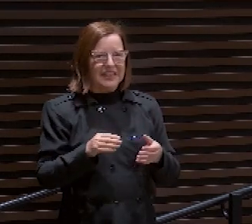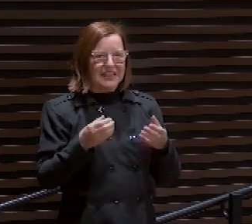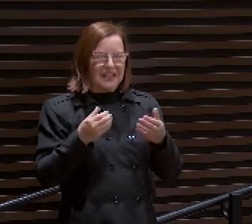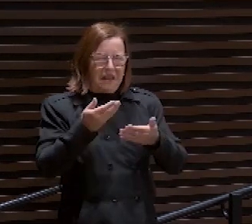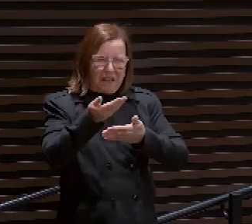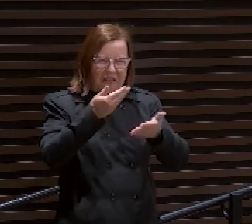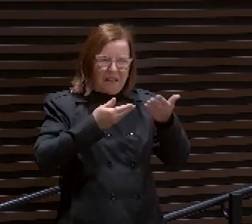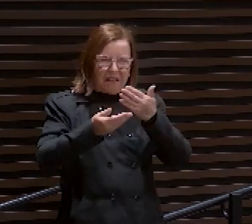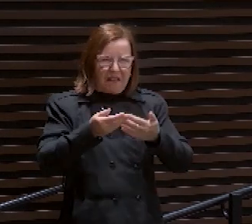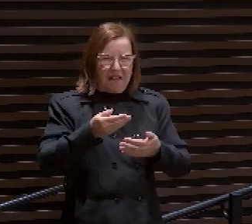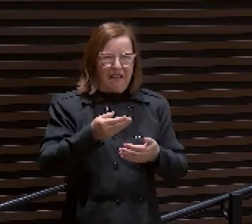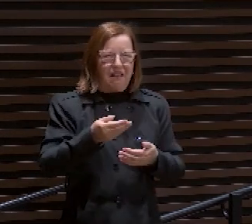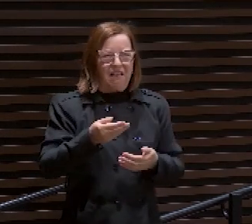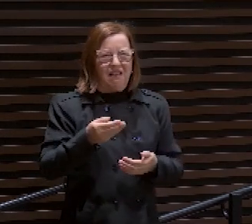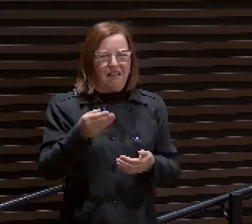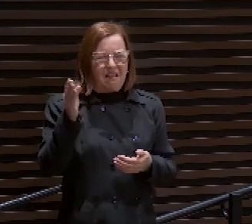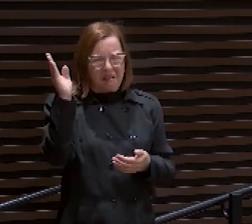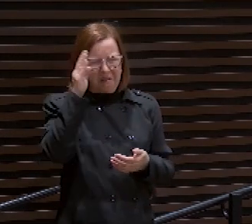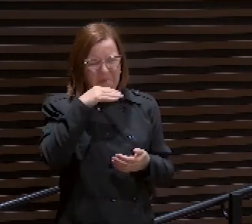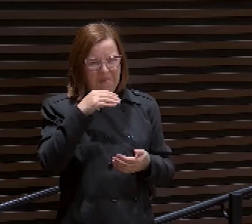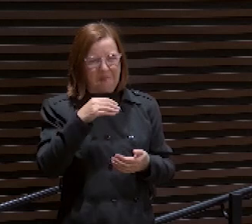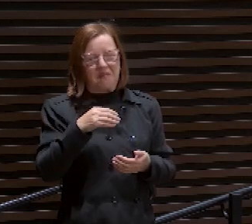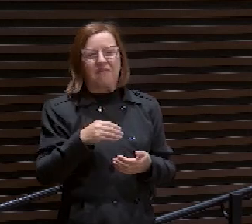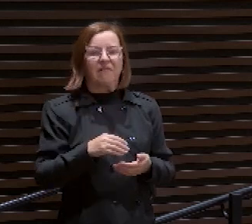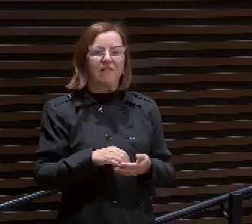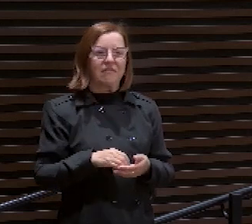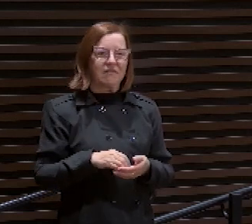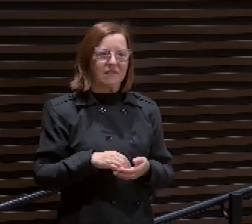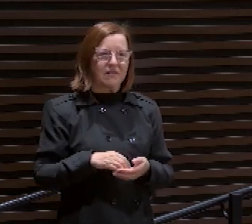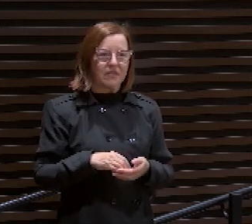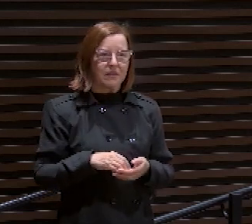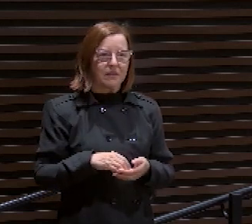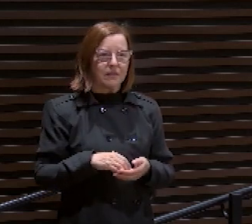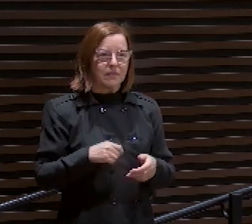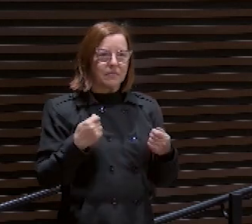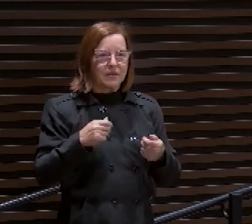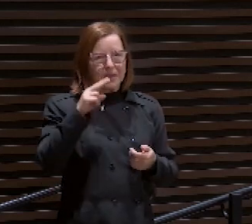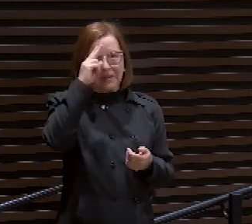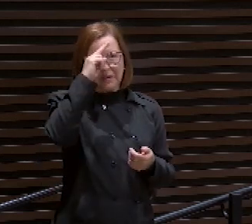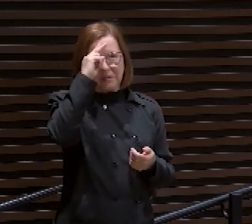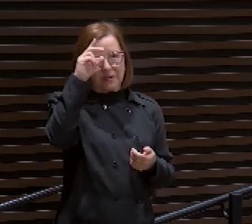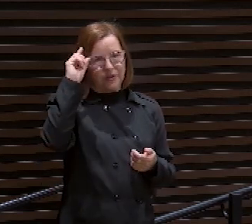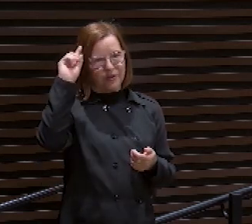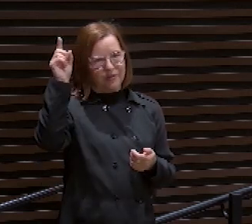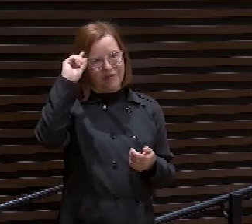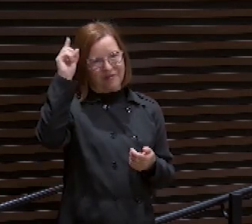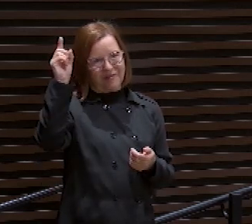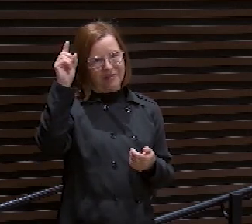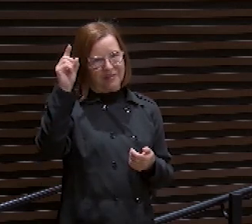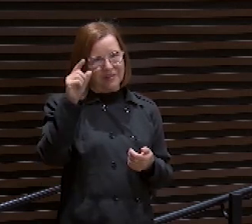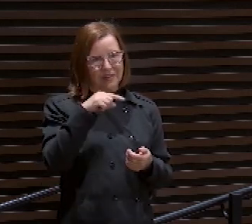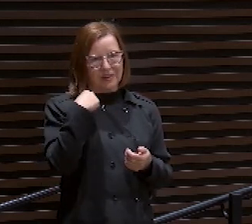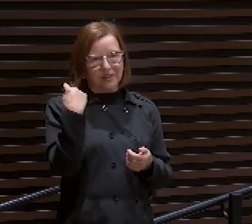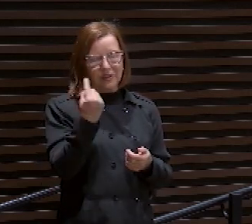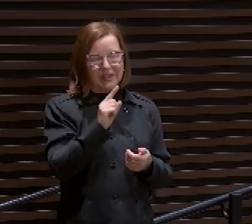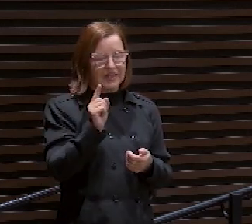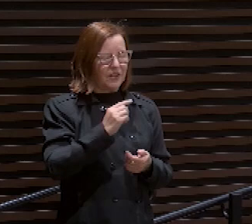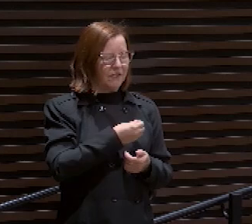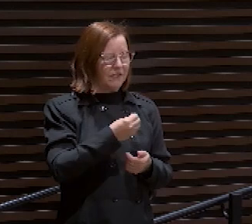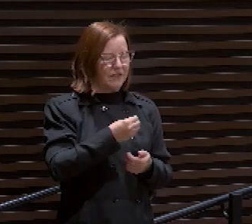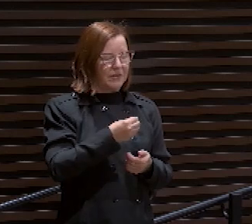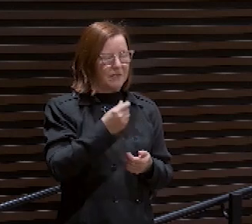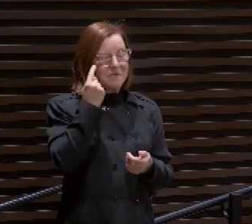retribuindo mal com mal. Então a gente precisa lembrar todos os dias, considerar todos os dias, que nós não vivemos mais para nós